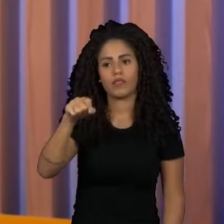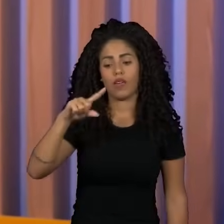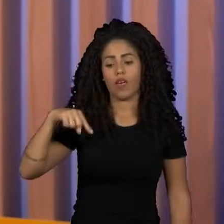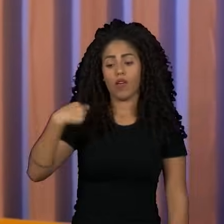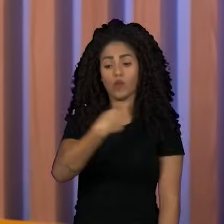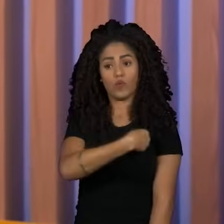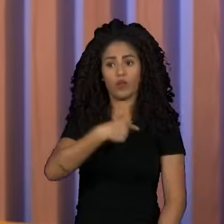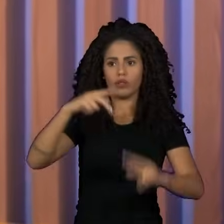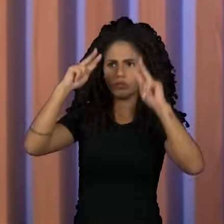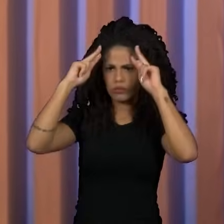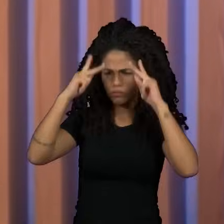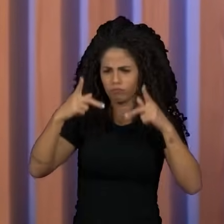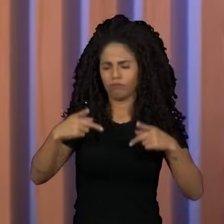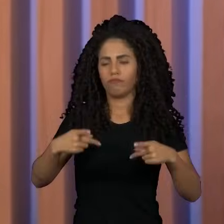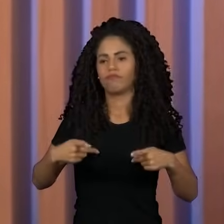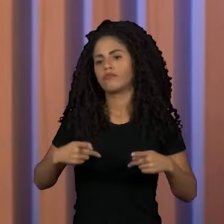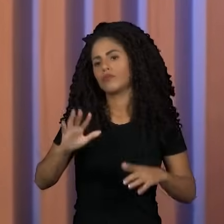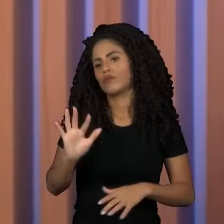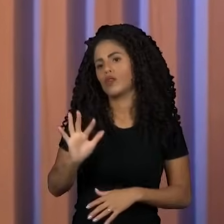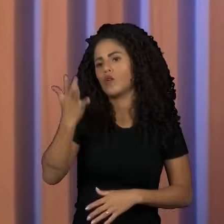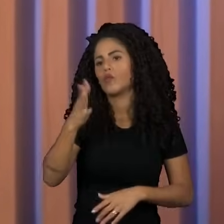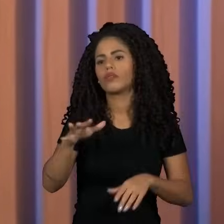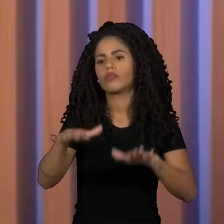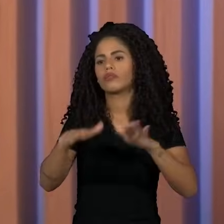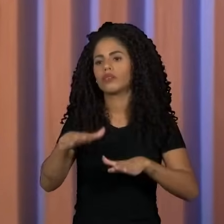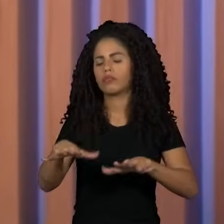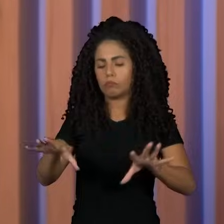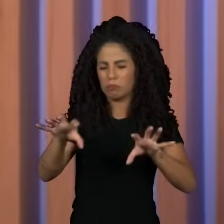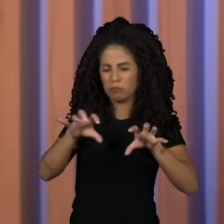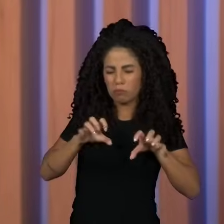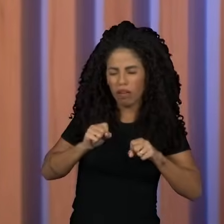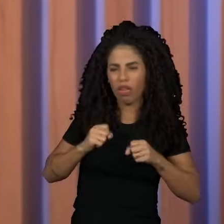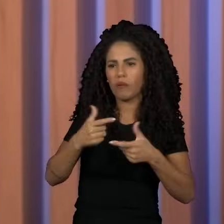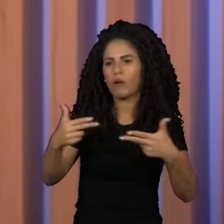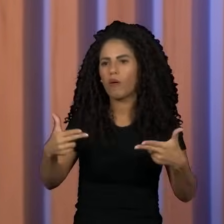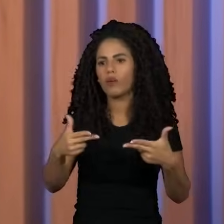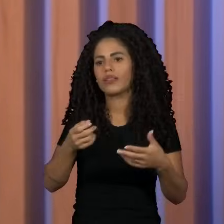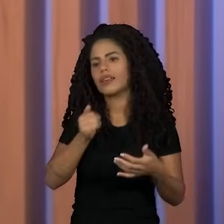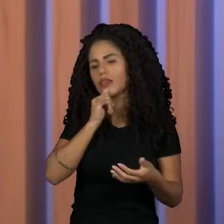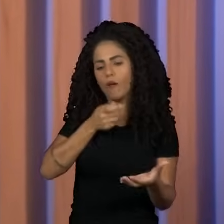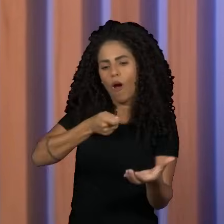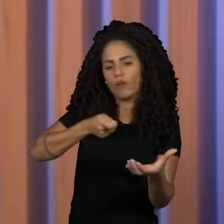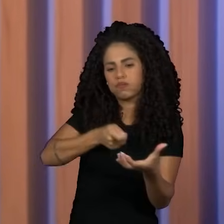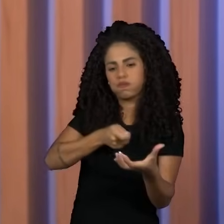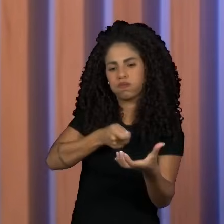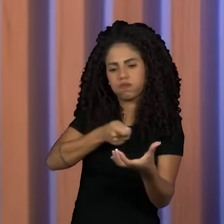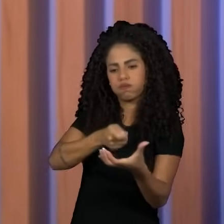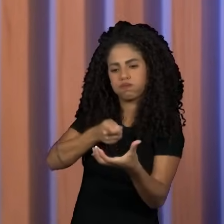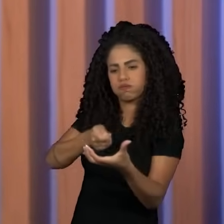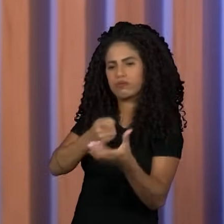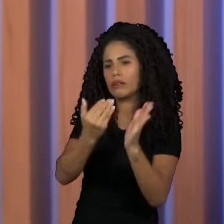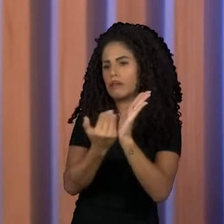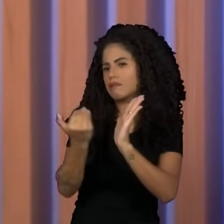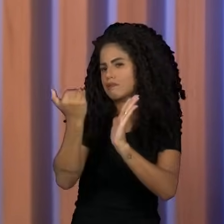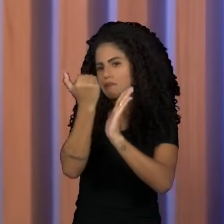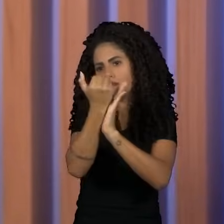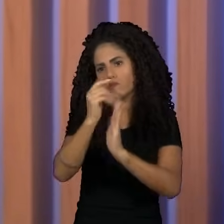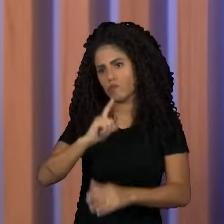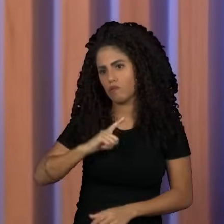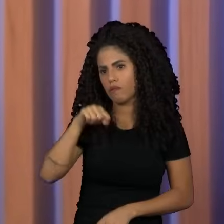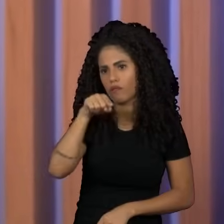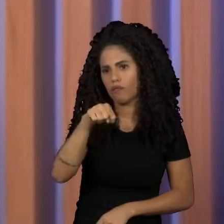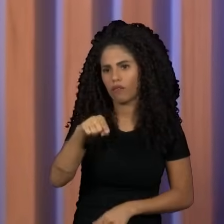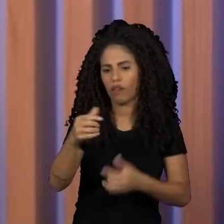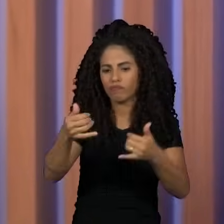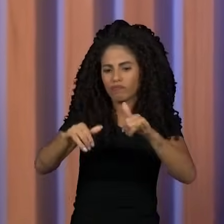nós nos contaminamos por aditivos químicos, né? Agrotóxico, outros tipos de compostos químicos que são